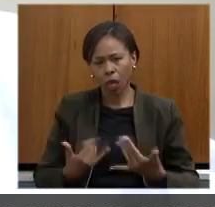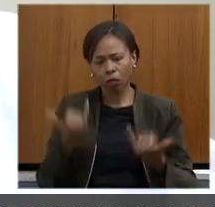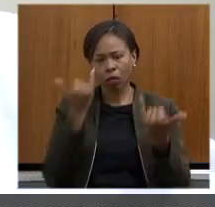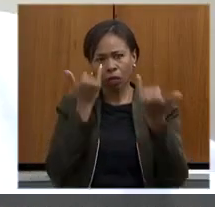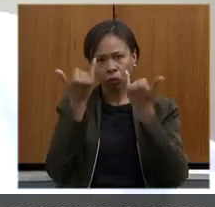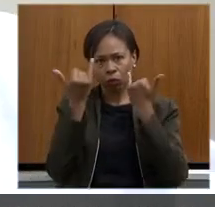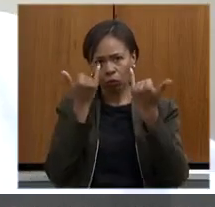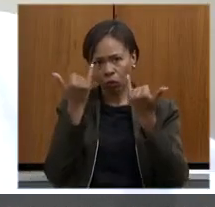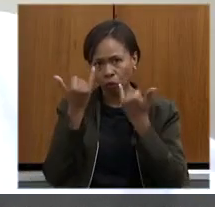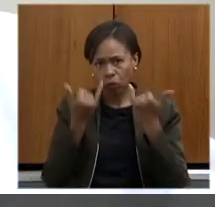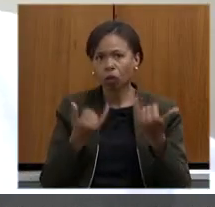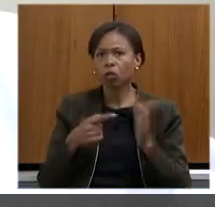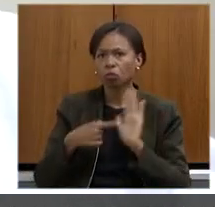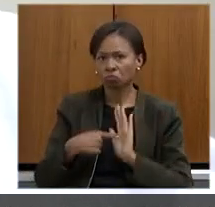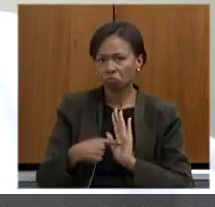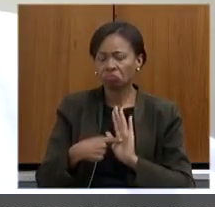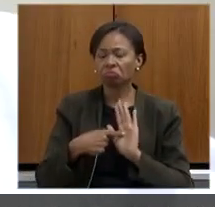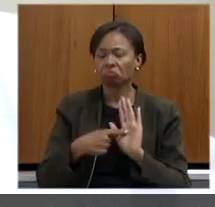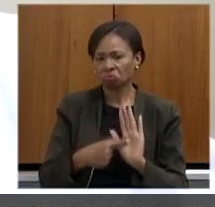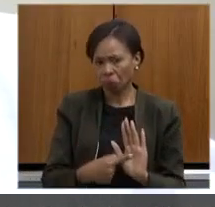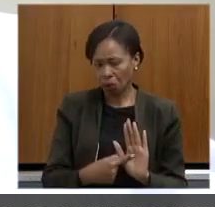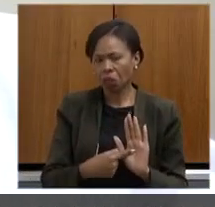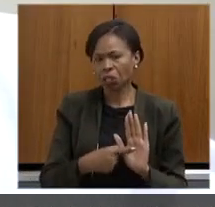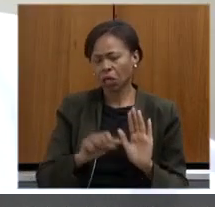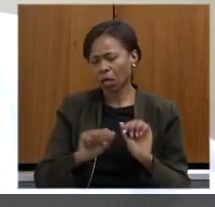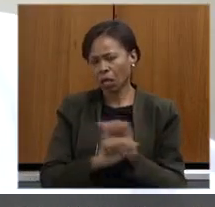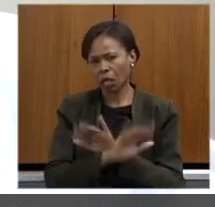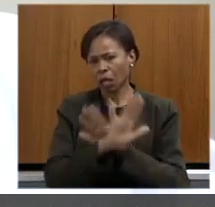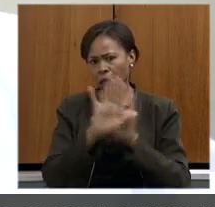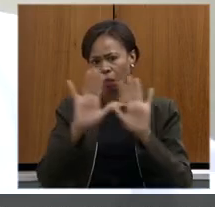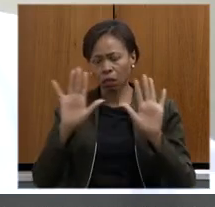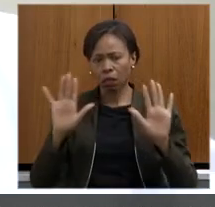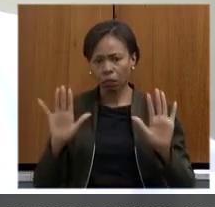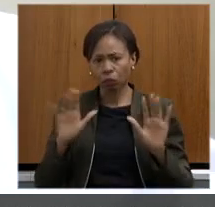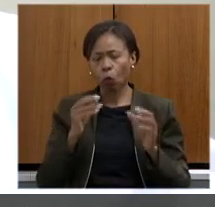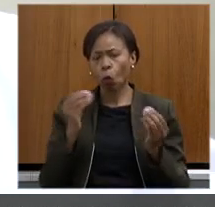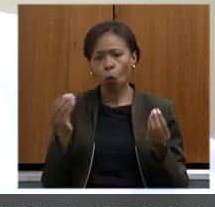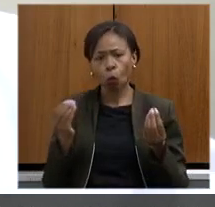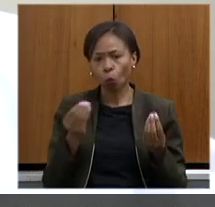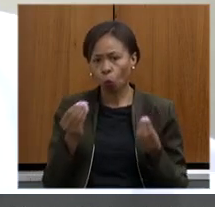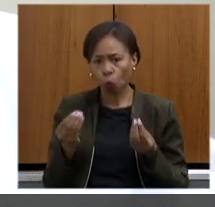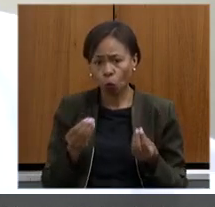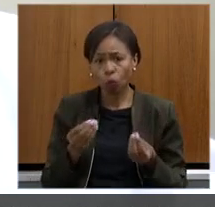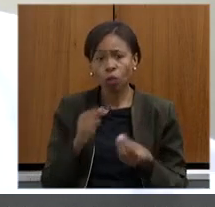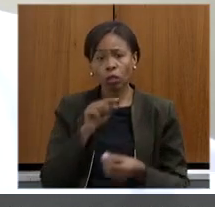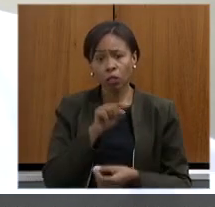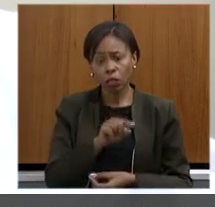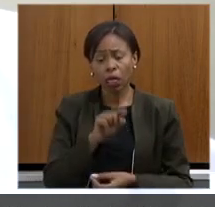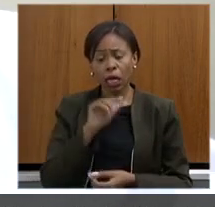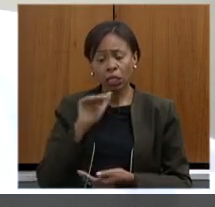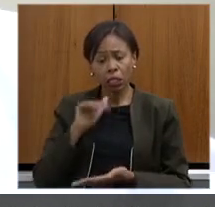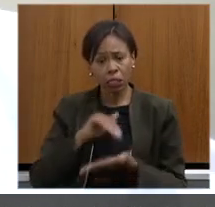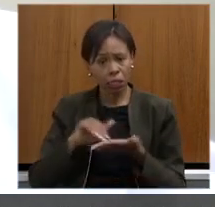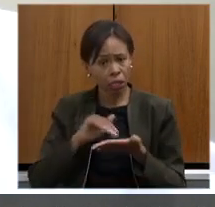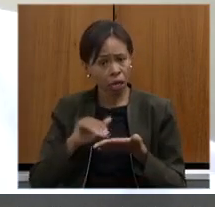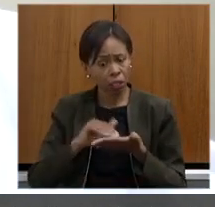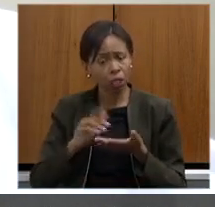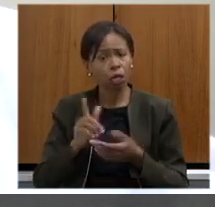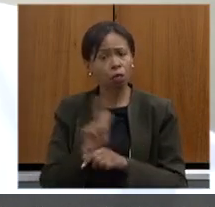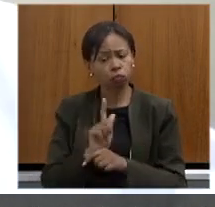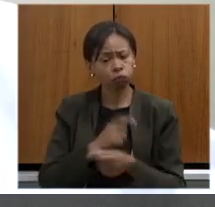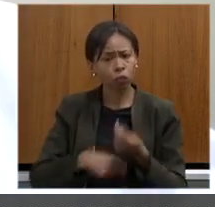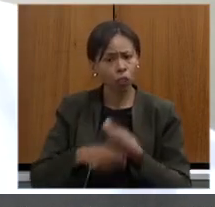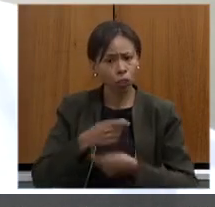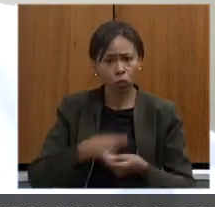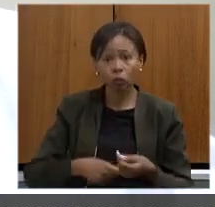especialmente eles demonstram uma maneira clara como que essa gestão Popular